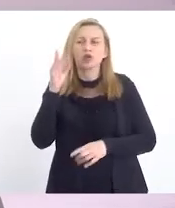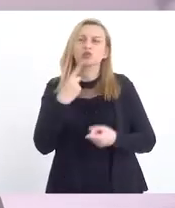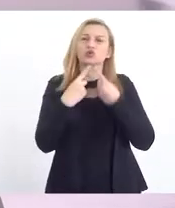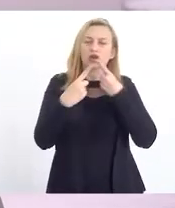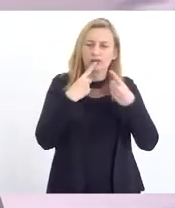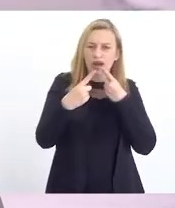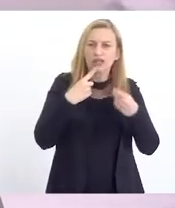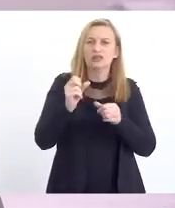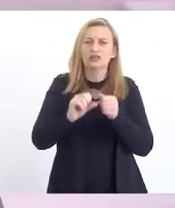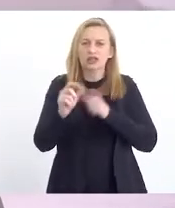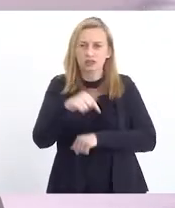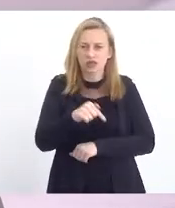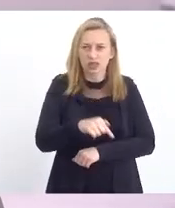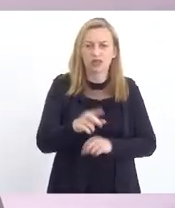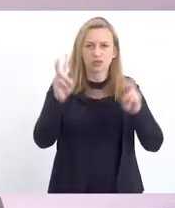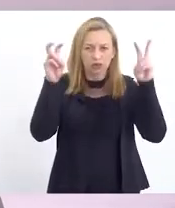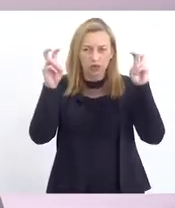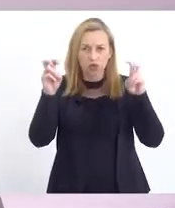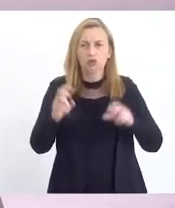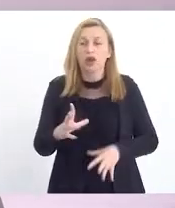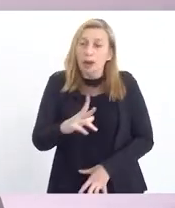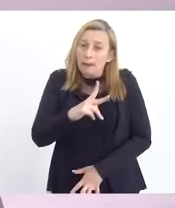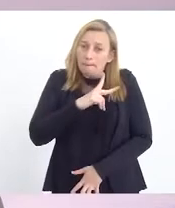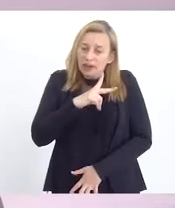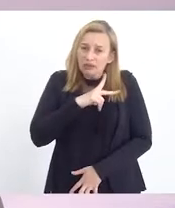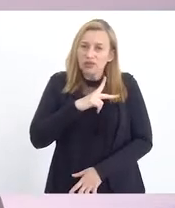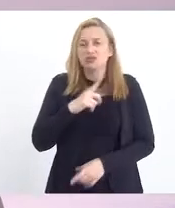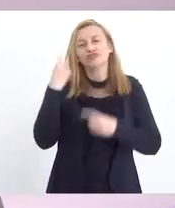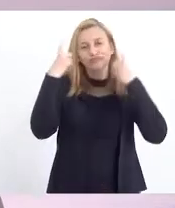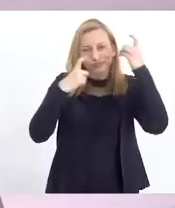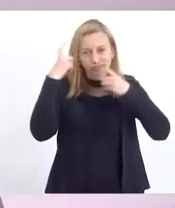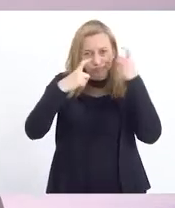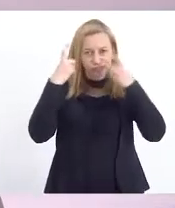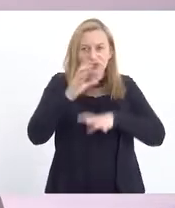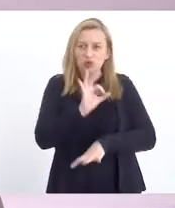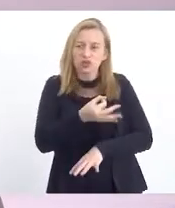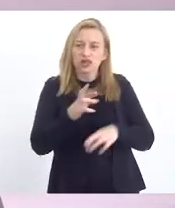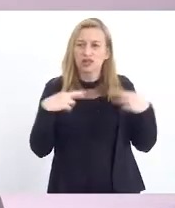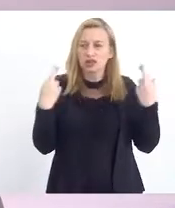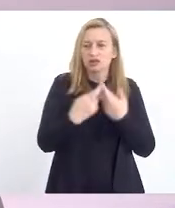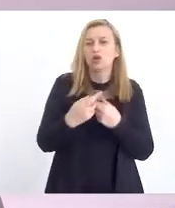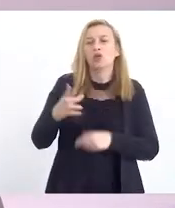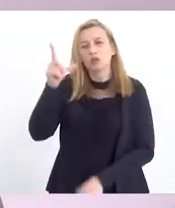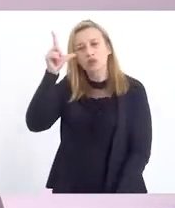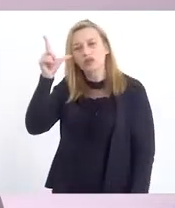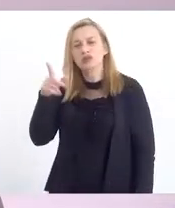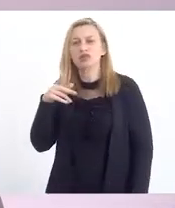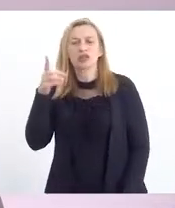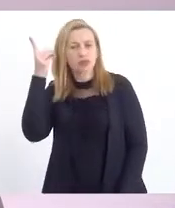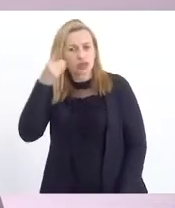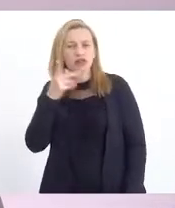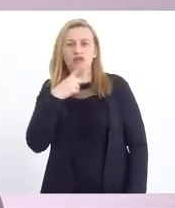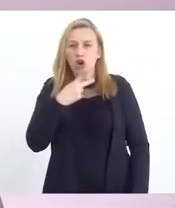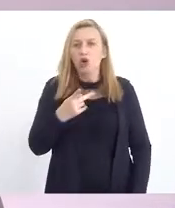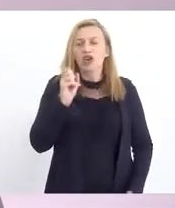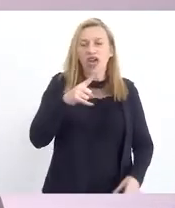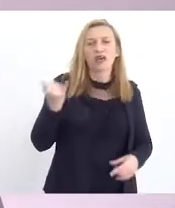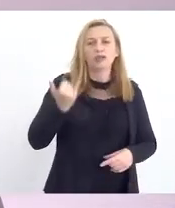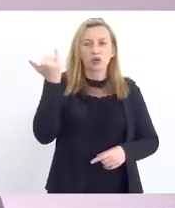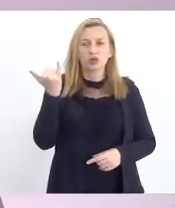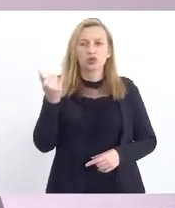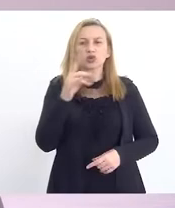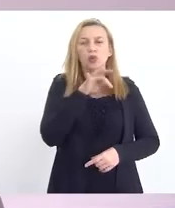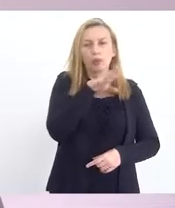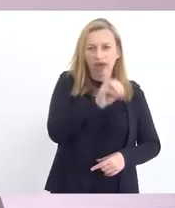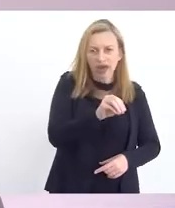que nós fizemos aqui a esse respeito. Particularmente, nós temos preocupação específica nessa audiência, como a Lucinha falou, e é importantíssimo que o